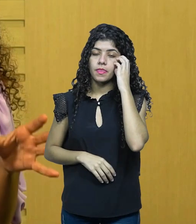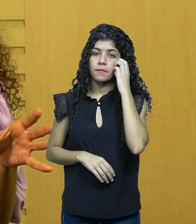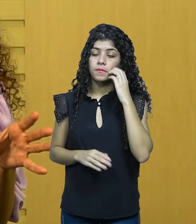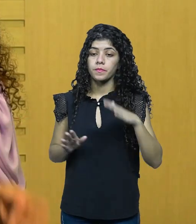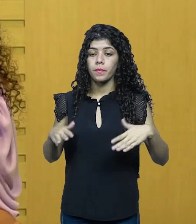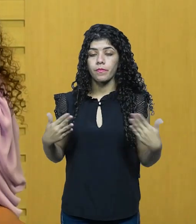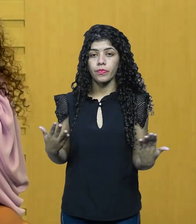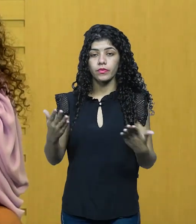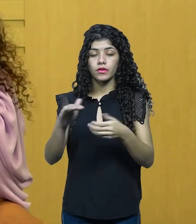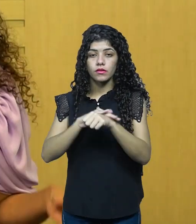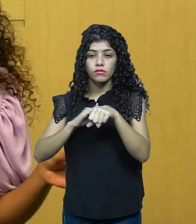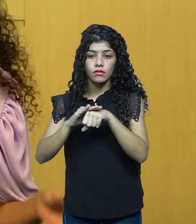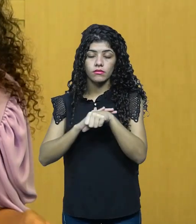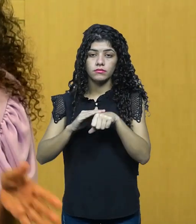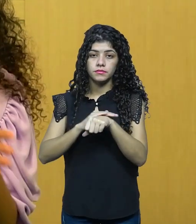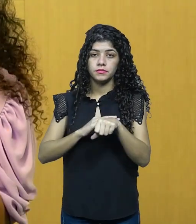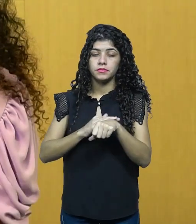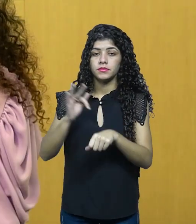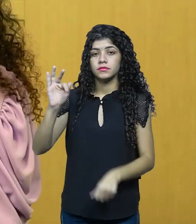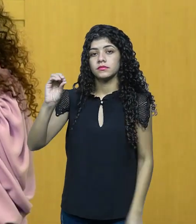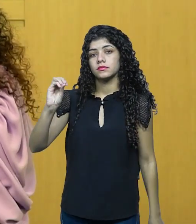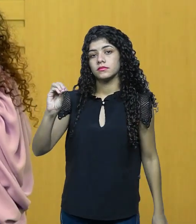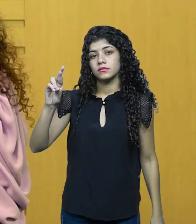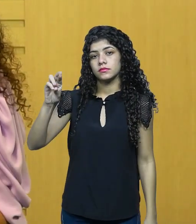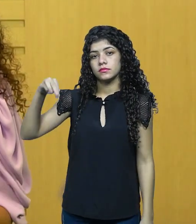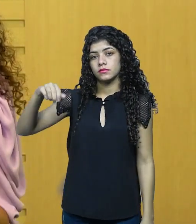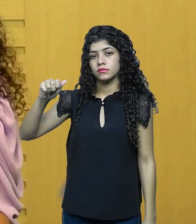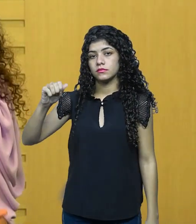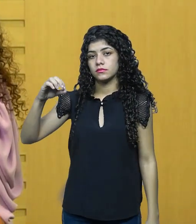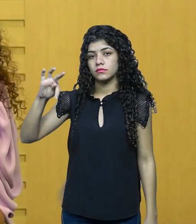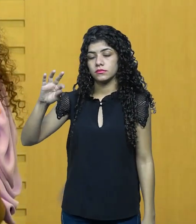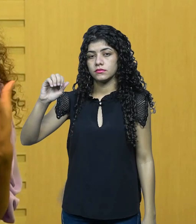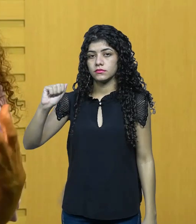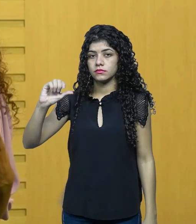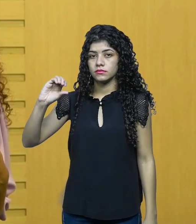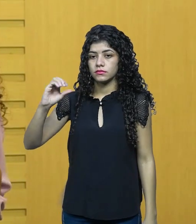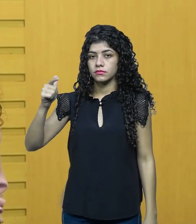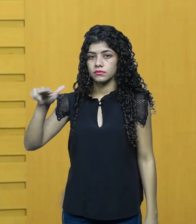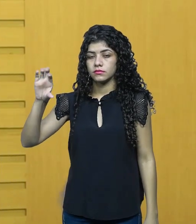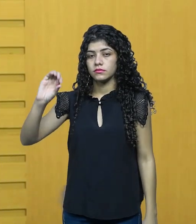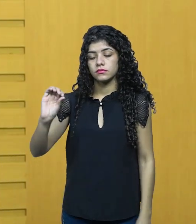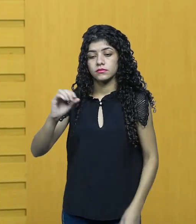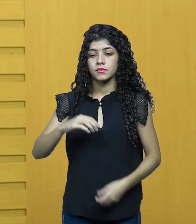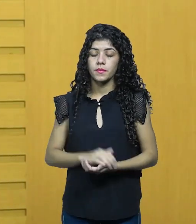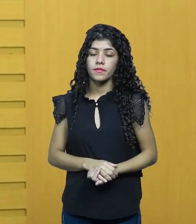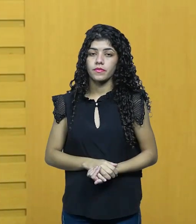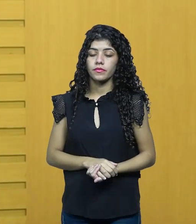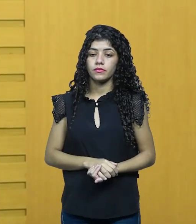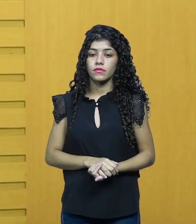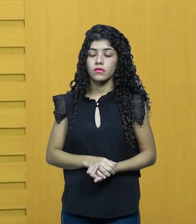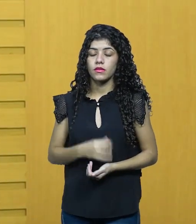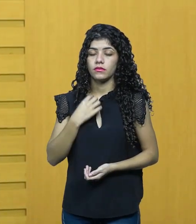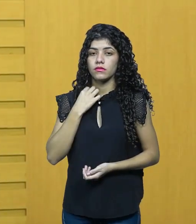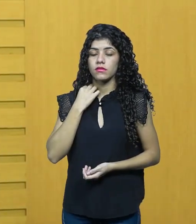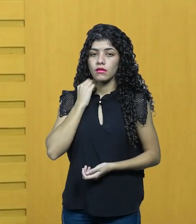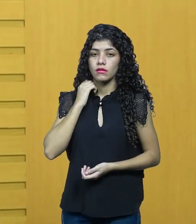sobre formatação 2, esse módulo especial para tratar desse assunto técnico. Desse assunto técnico